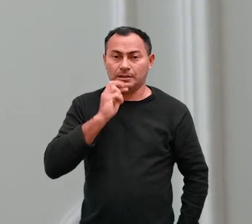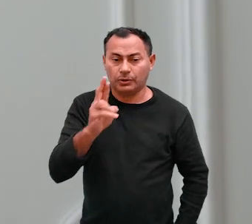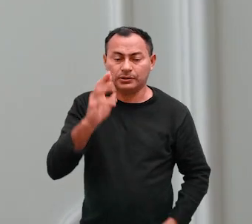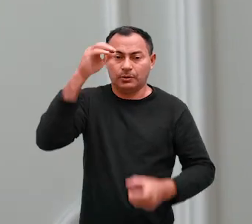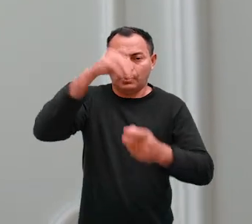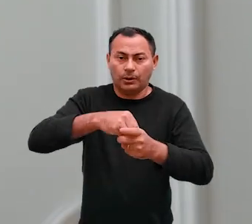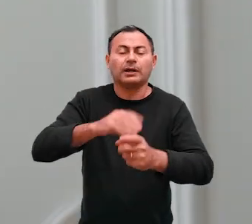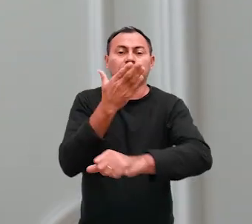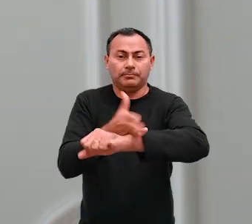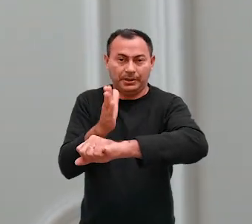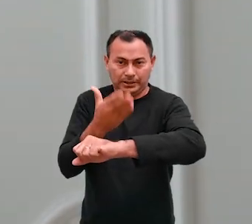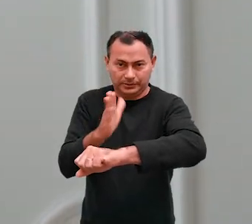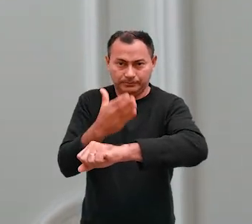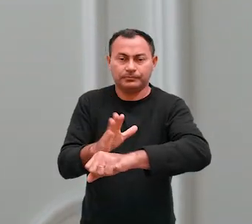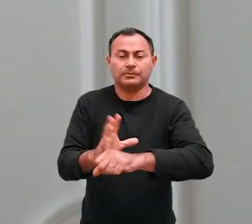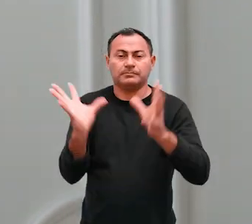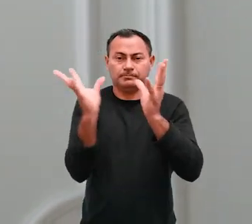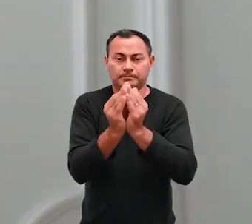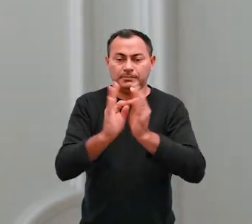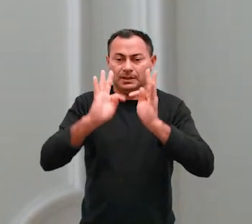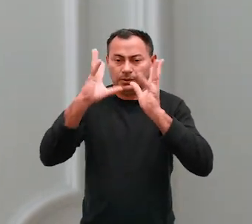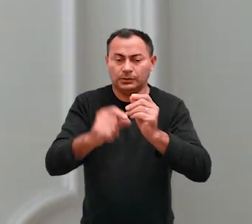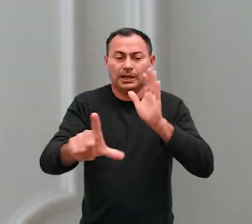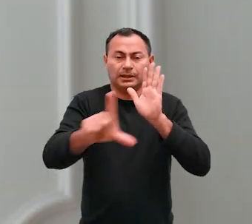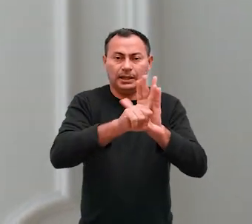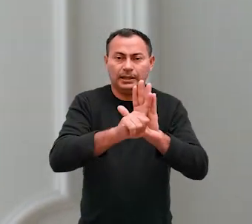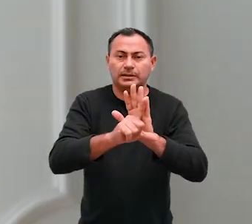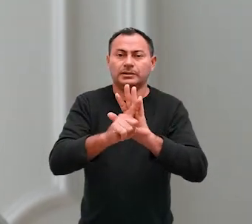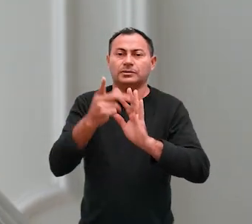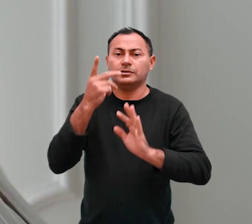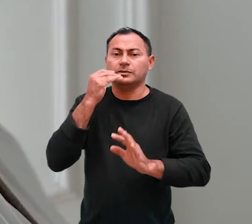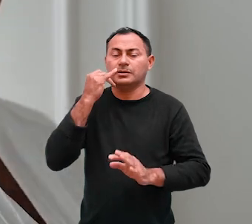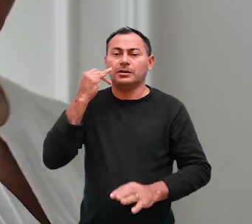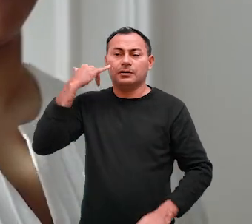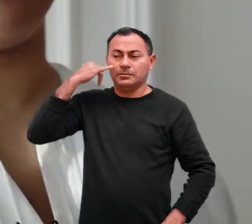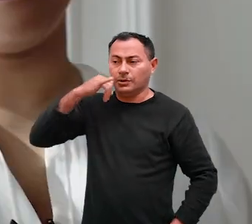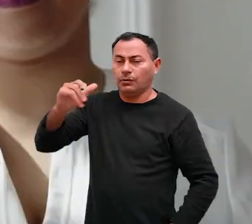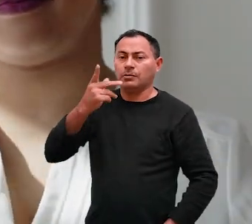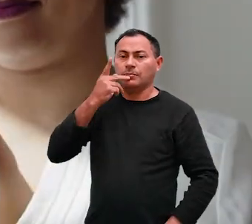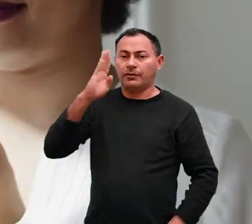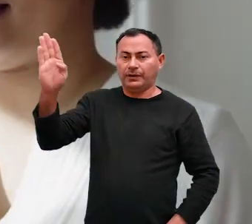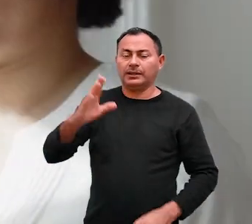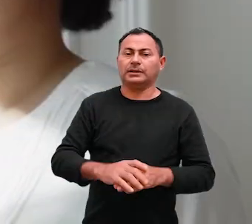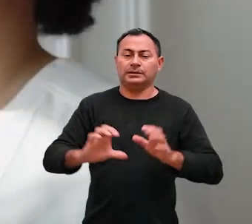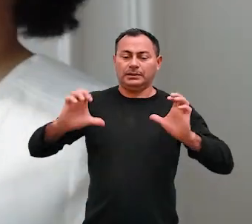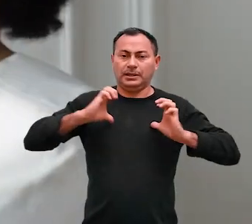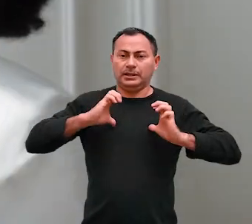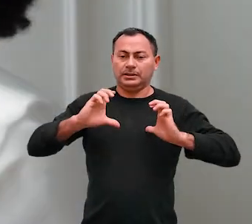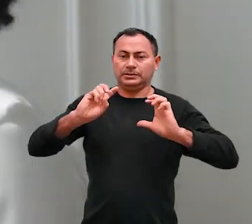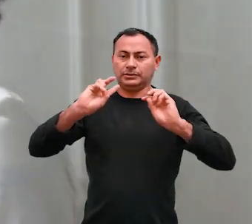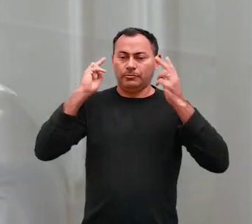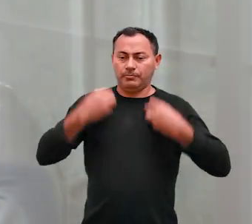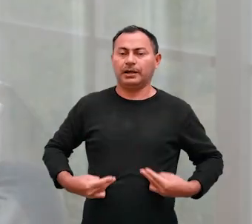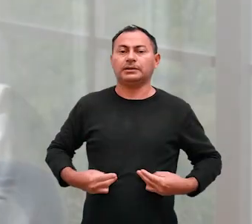resposta, coloque-a em prática. Isso resume toda a lei e os profetas, ou seja, toda a Bíblia em relação à ética humana que deve ser aplicada